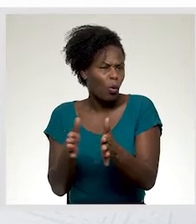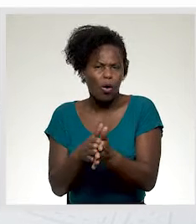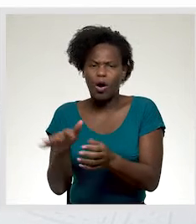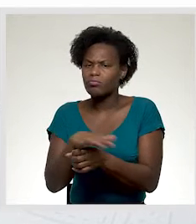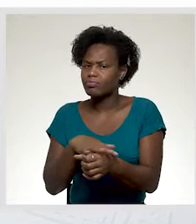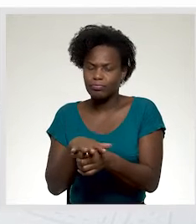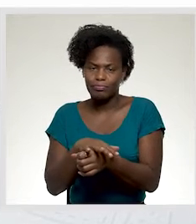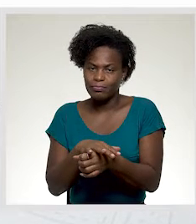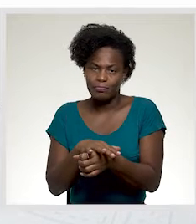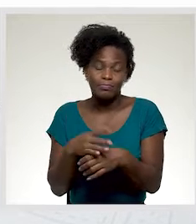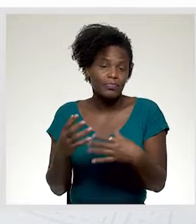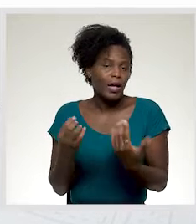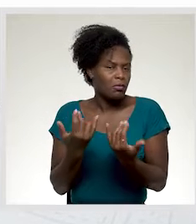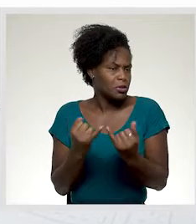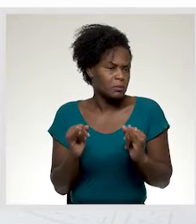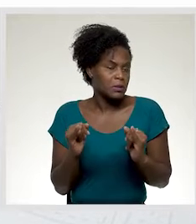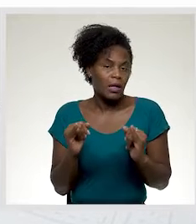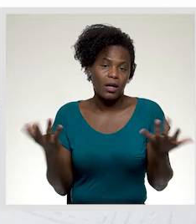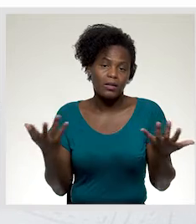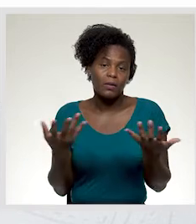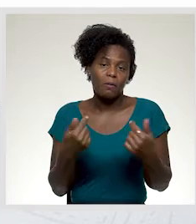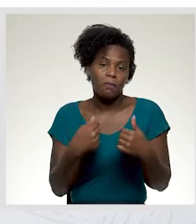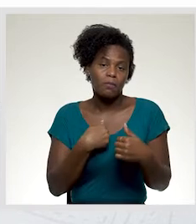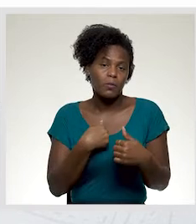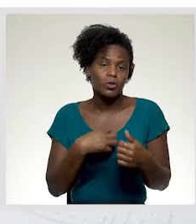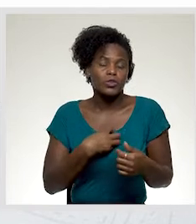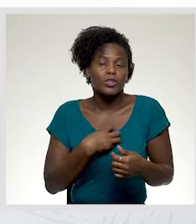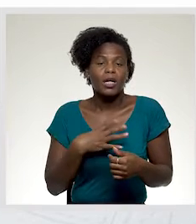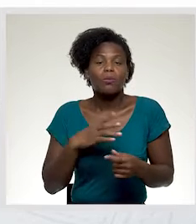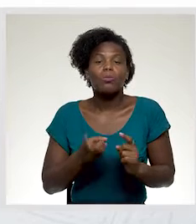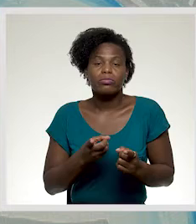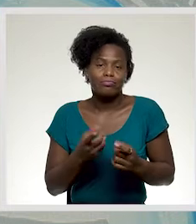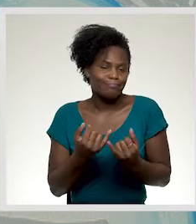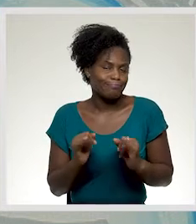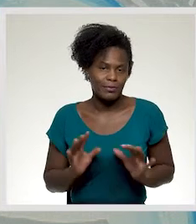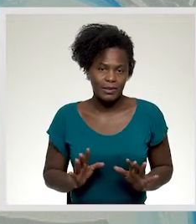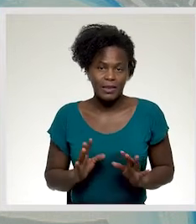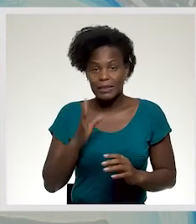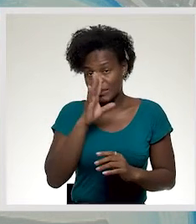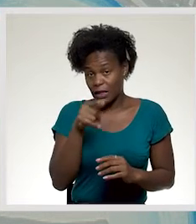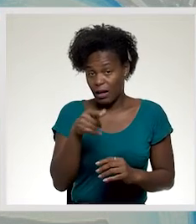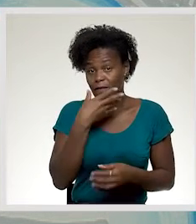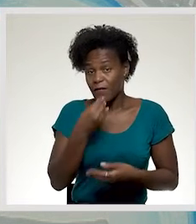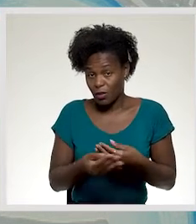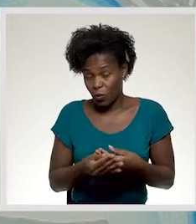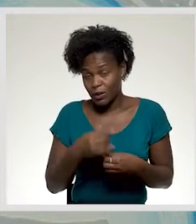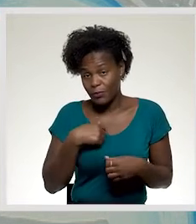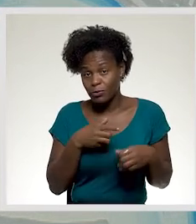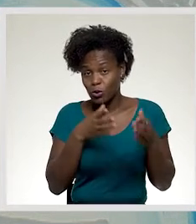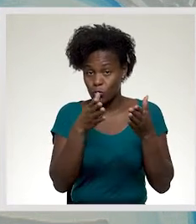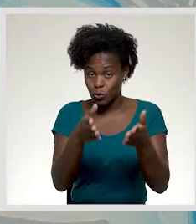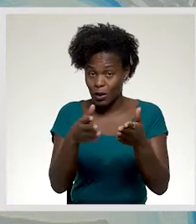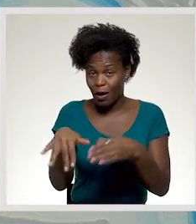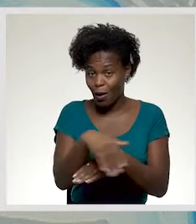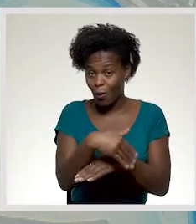todas as circunstâncias, independentemente dos meus desejos. Se eu ajudo um idoso a atravessar a